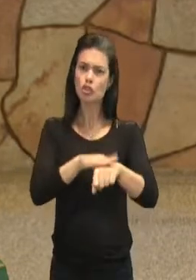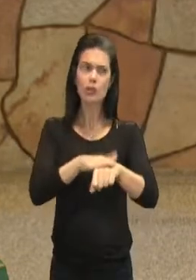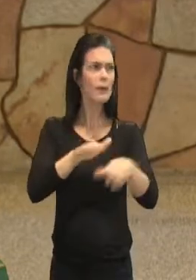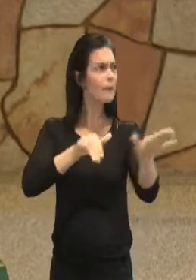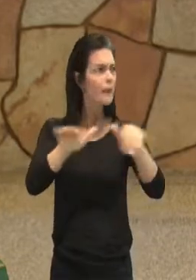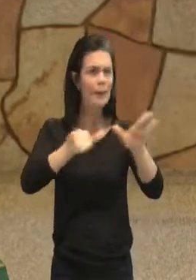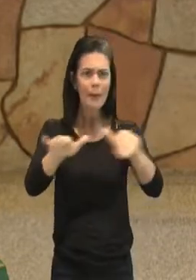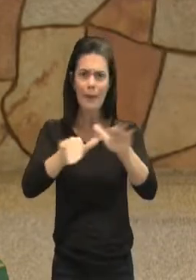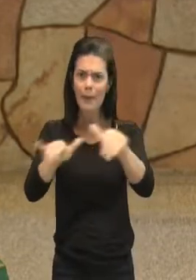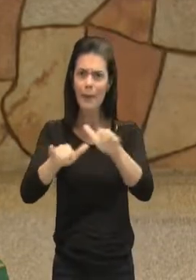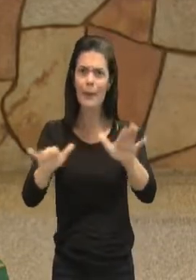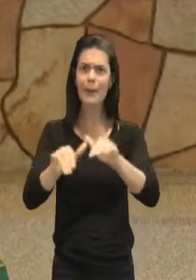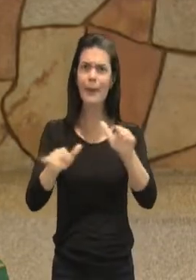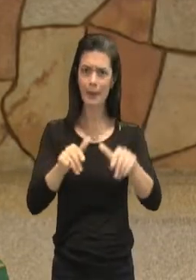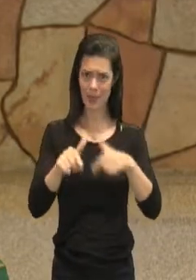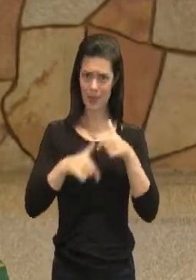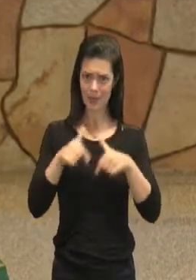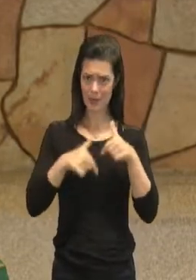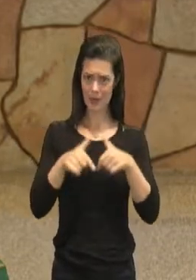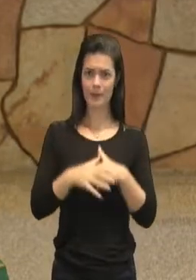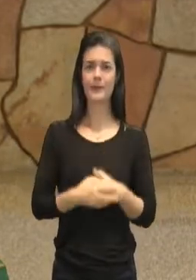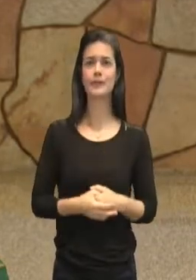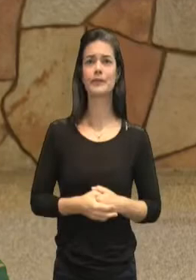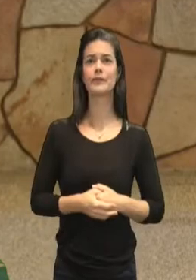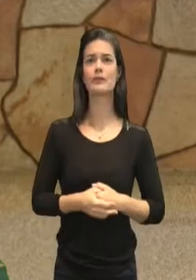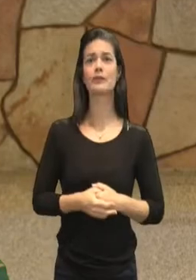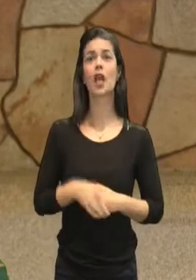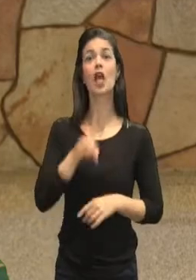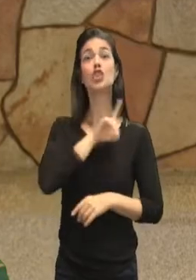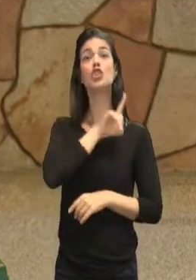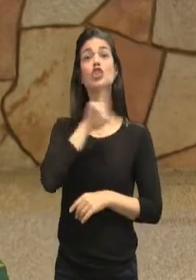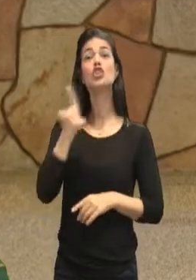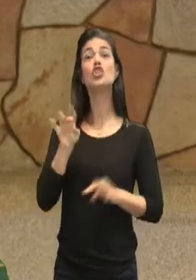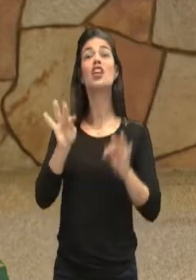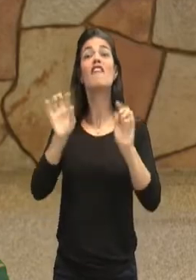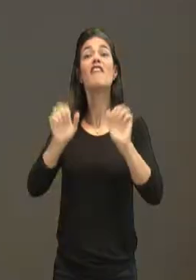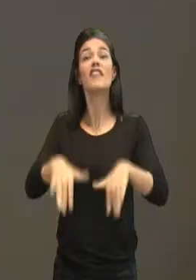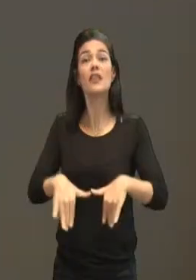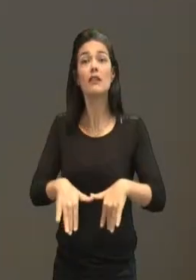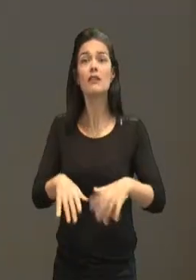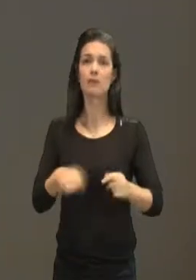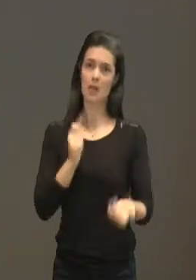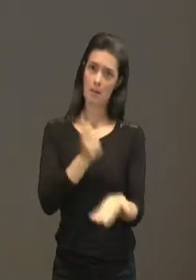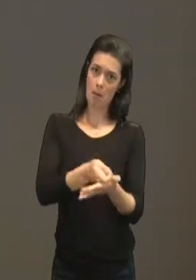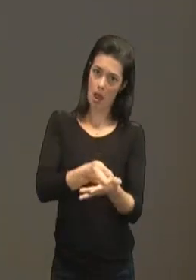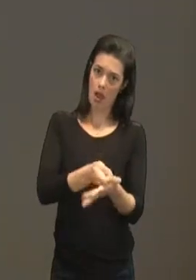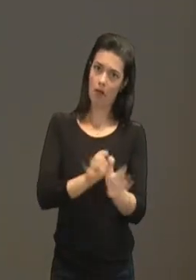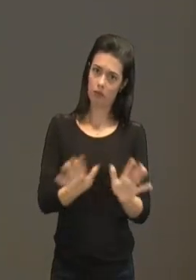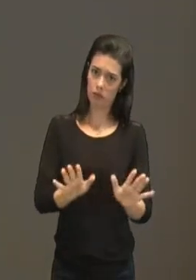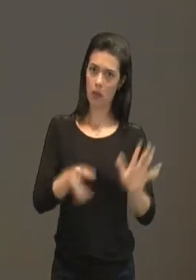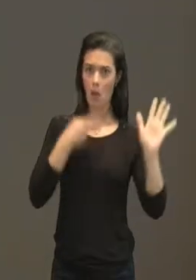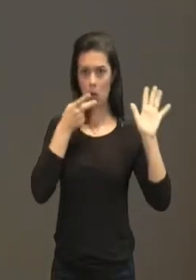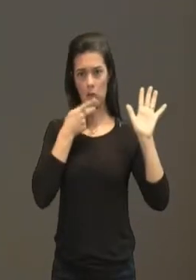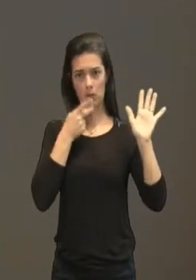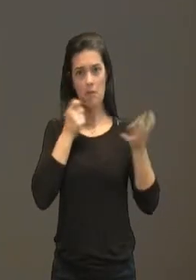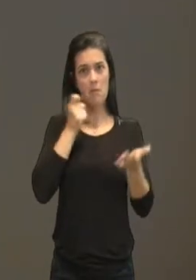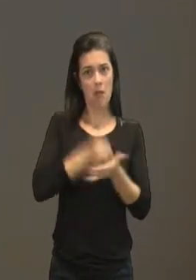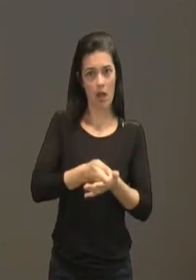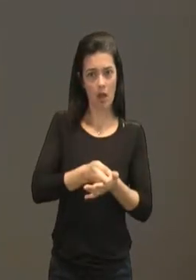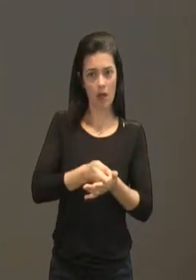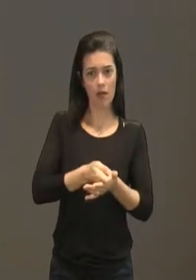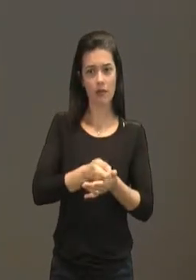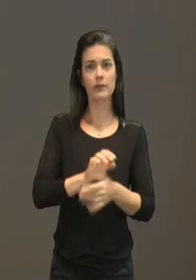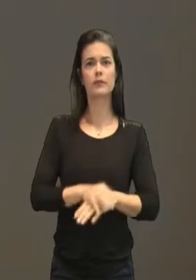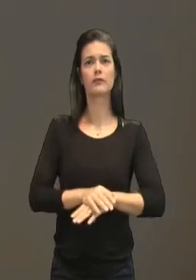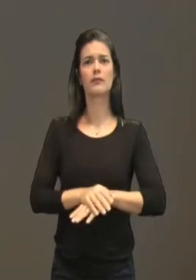serviço. Ao final do dia, ele então vai fazer o pagamento, conforme prometido. Desde